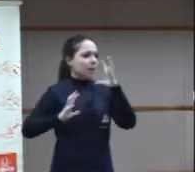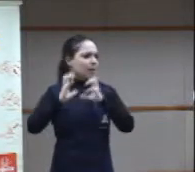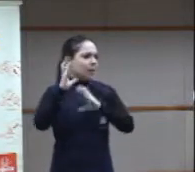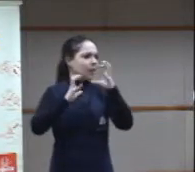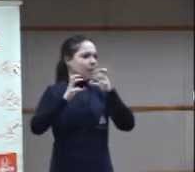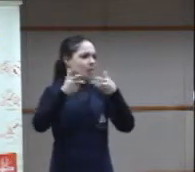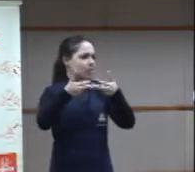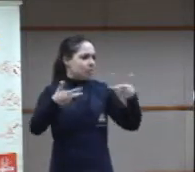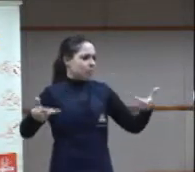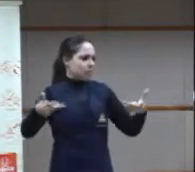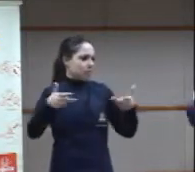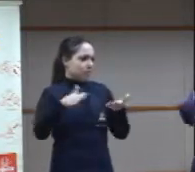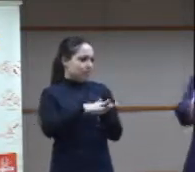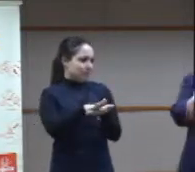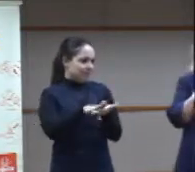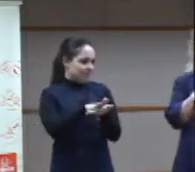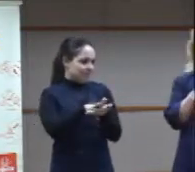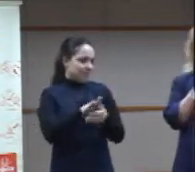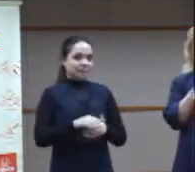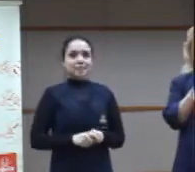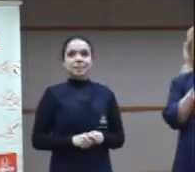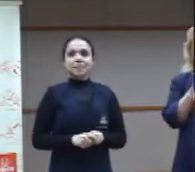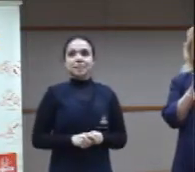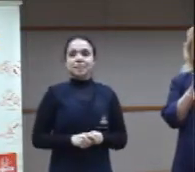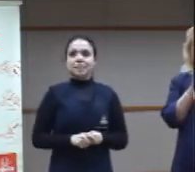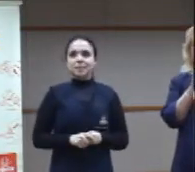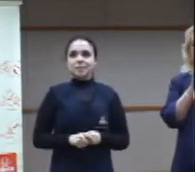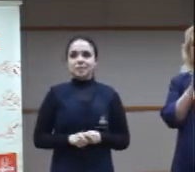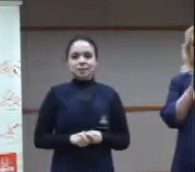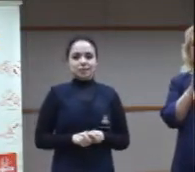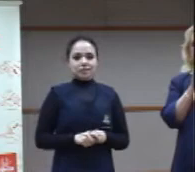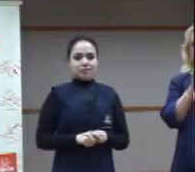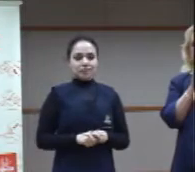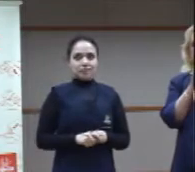brigas, desentendimentos contínuos.